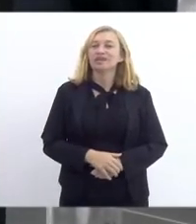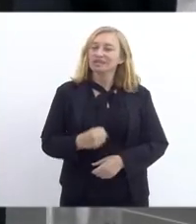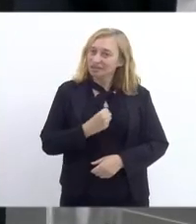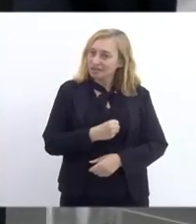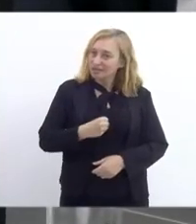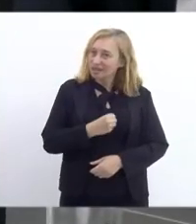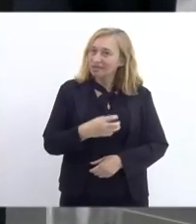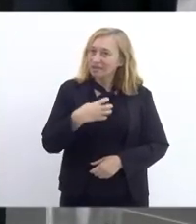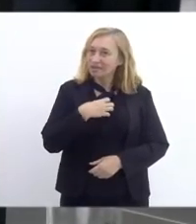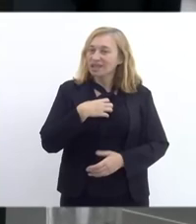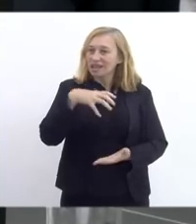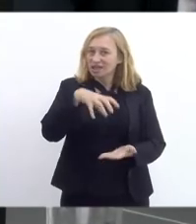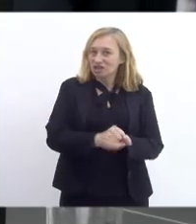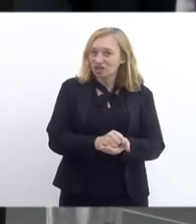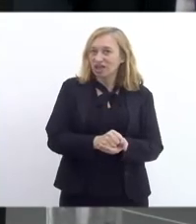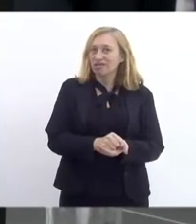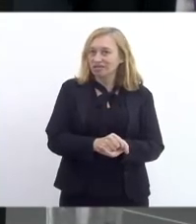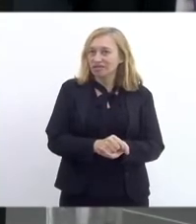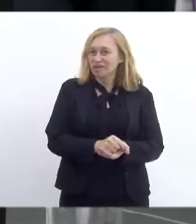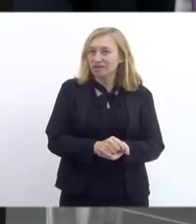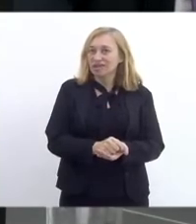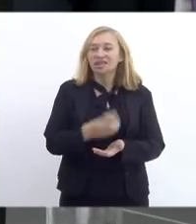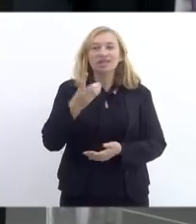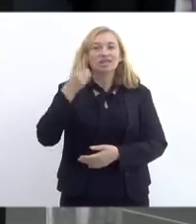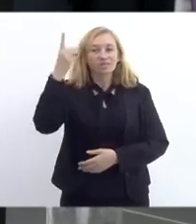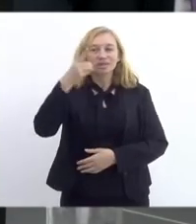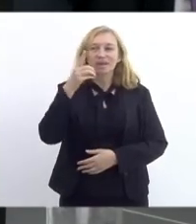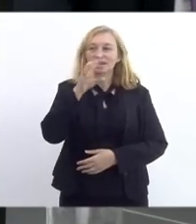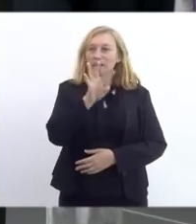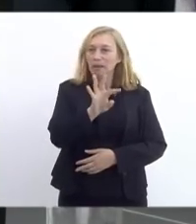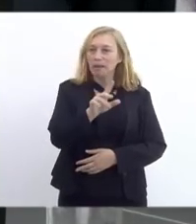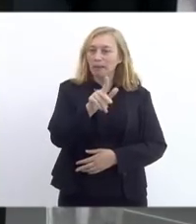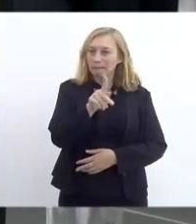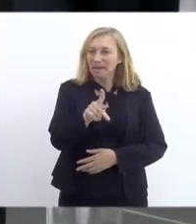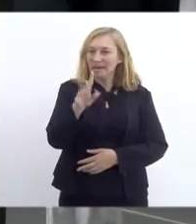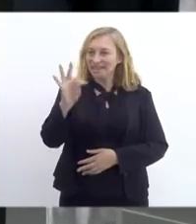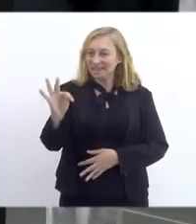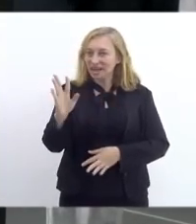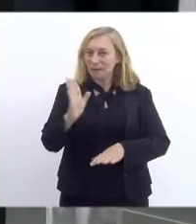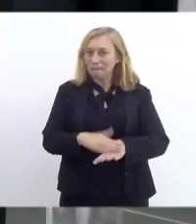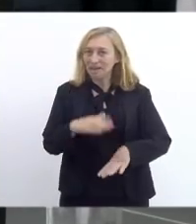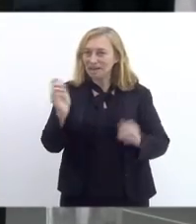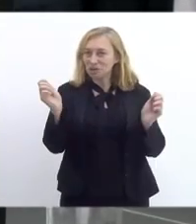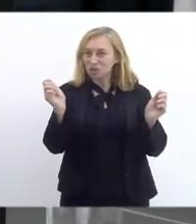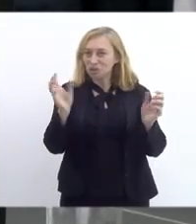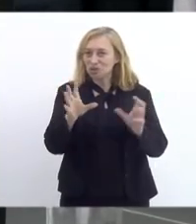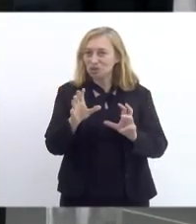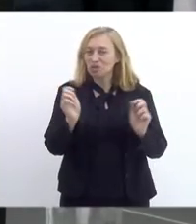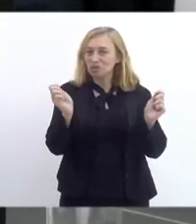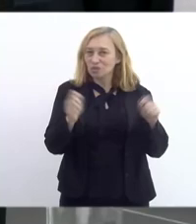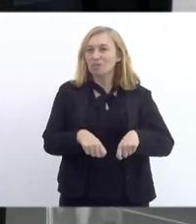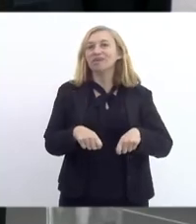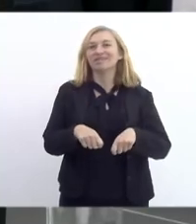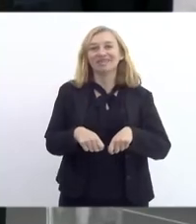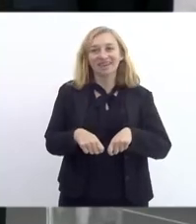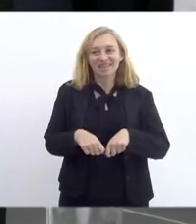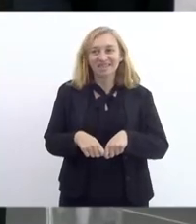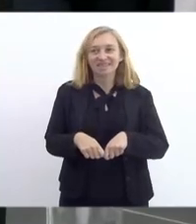É bom registrar um dos deputados do PT de esquerda mais competentes e